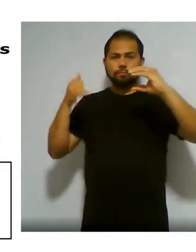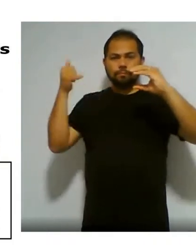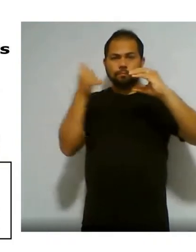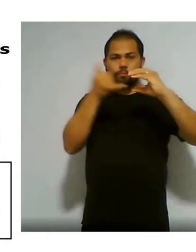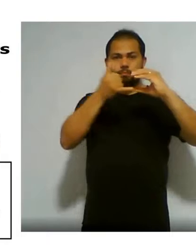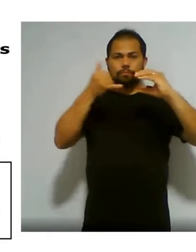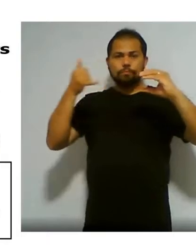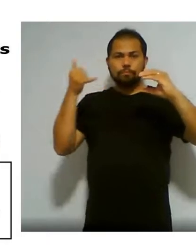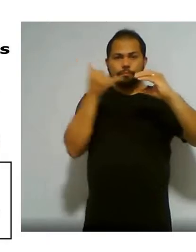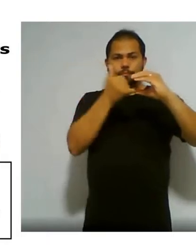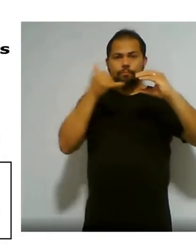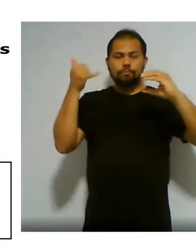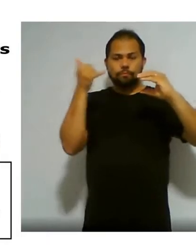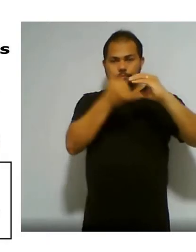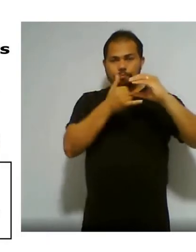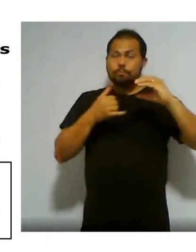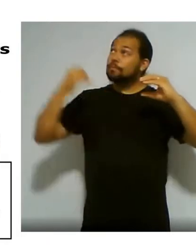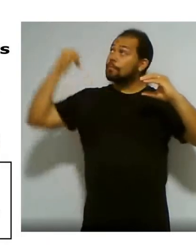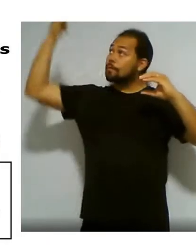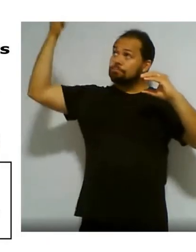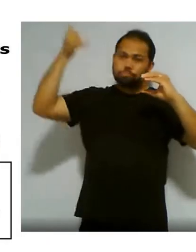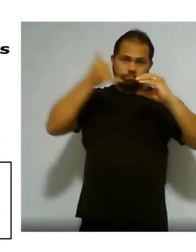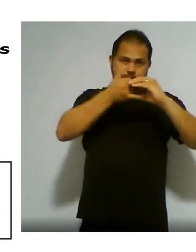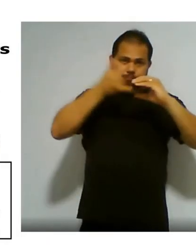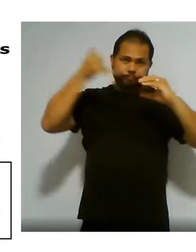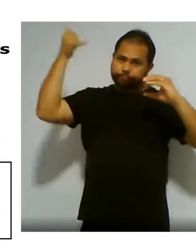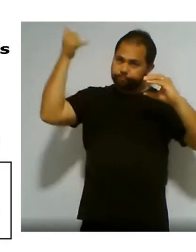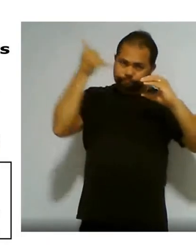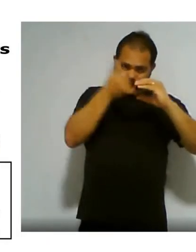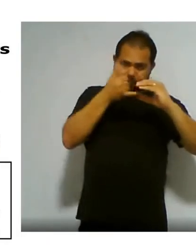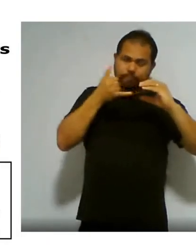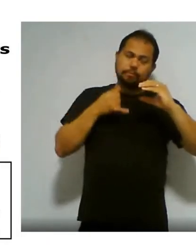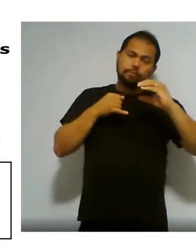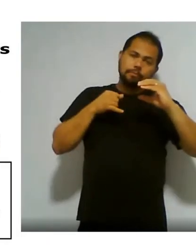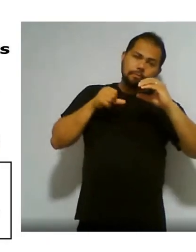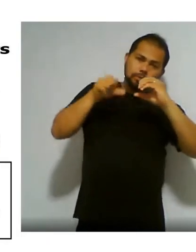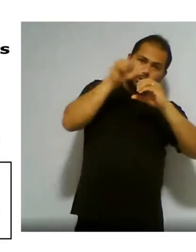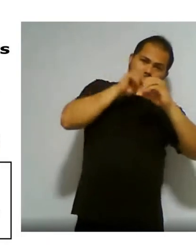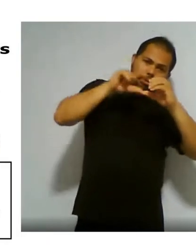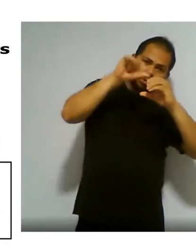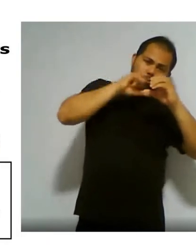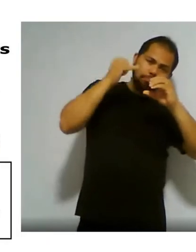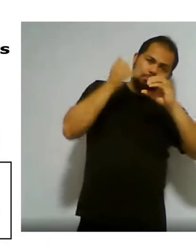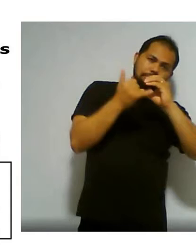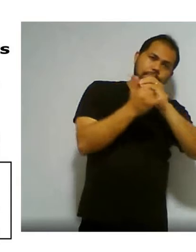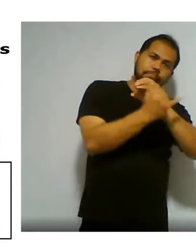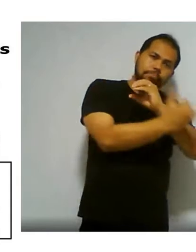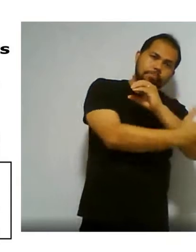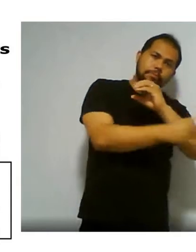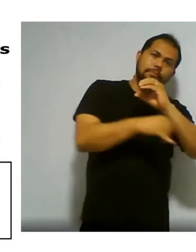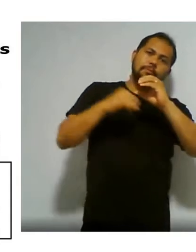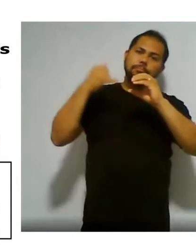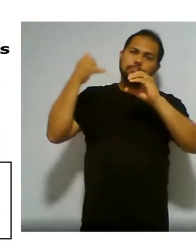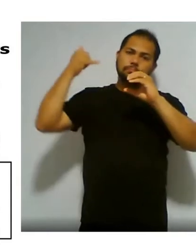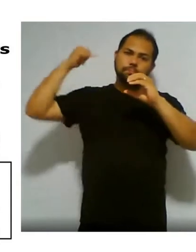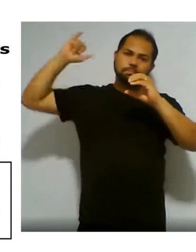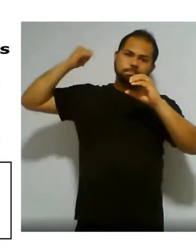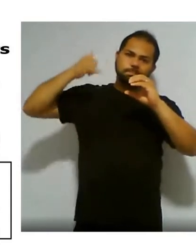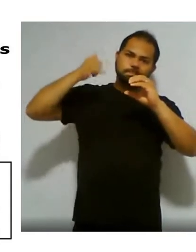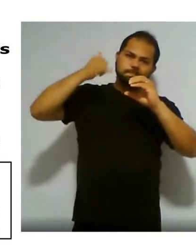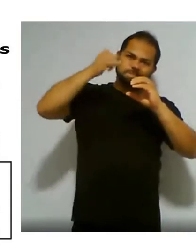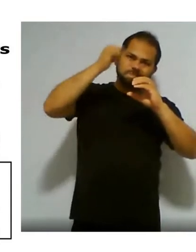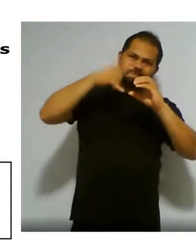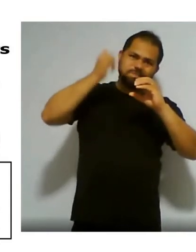laboratório, e fazer um tratamento desse sinal elétrico que chega, porque esse sinal elétrico que chega não é perfeito, né? Ele